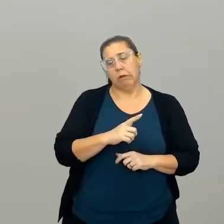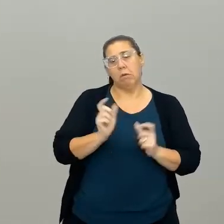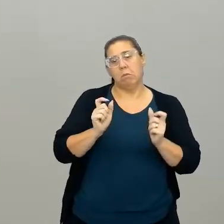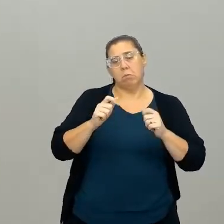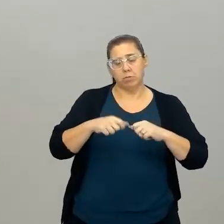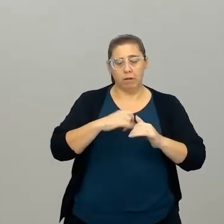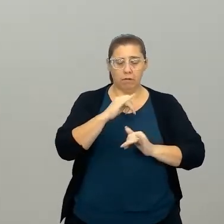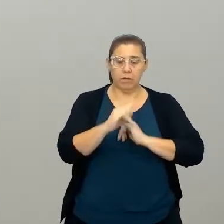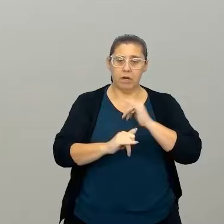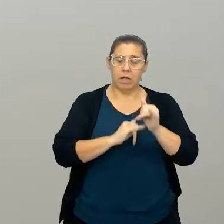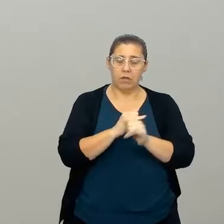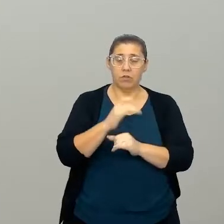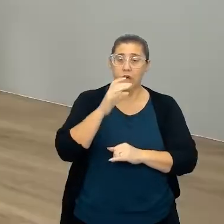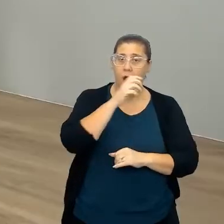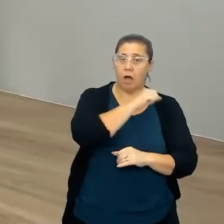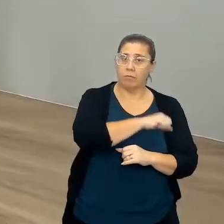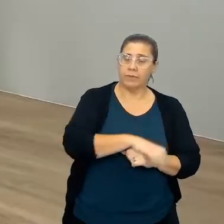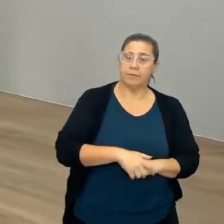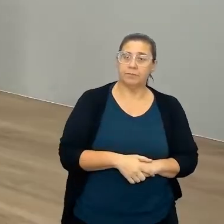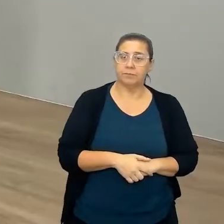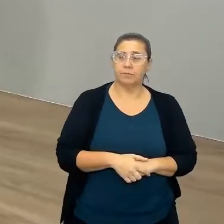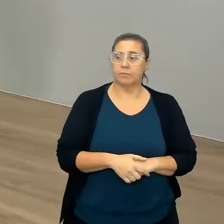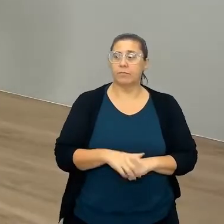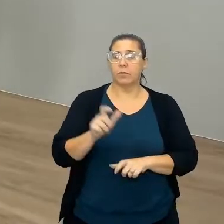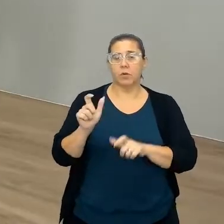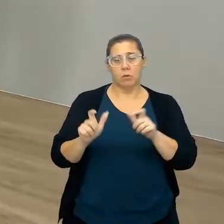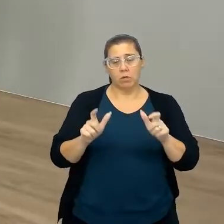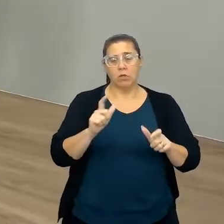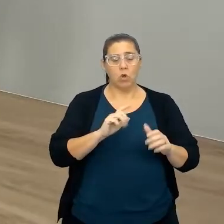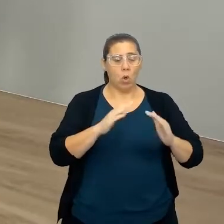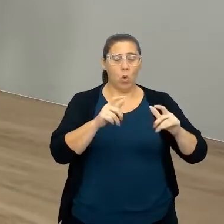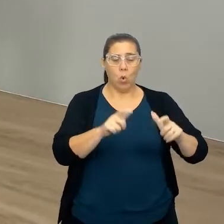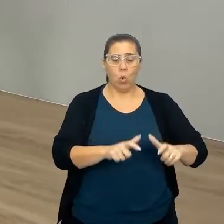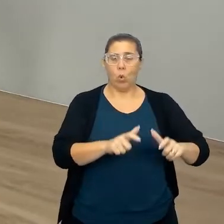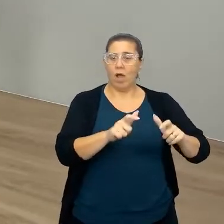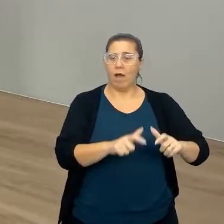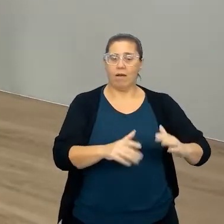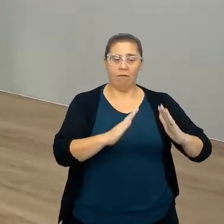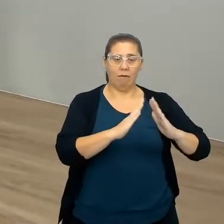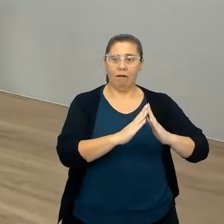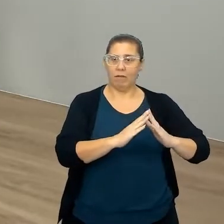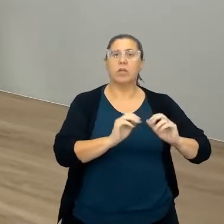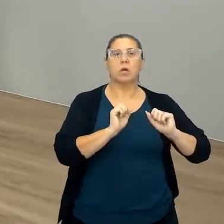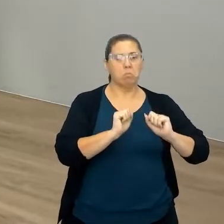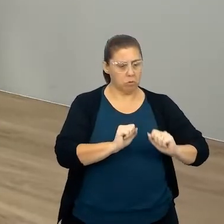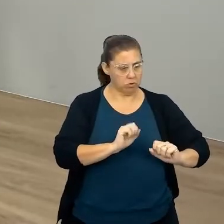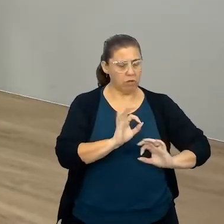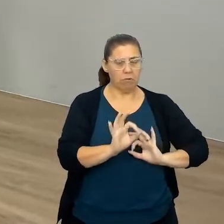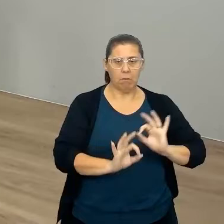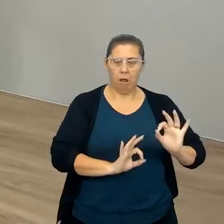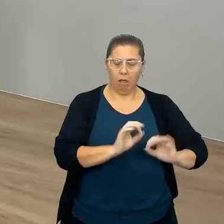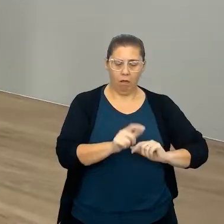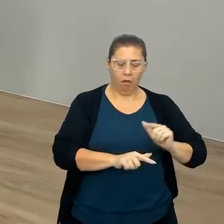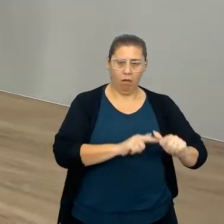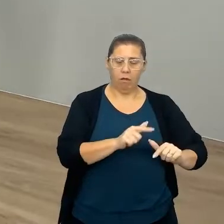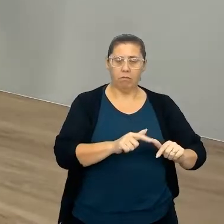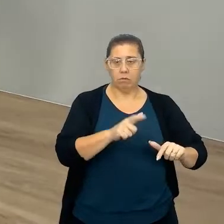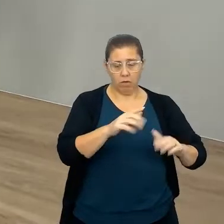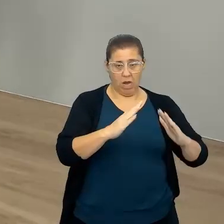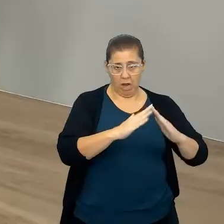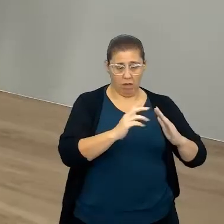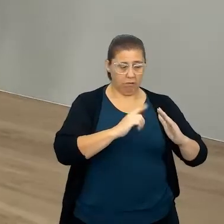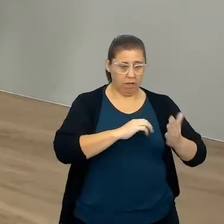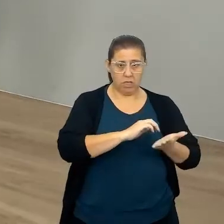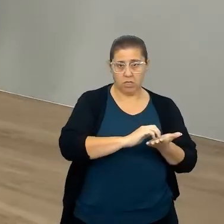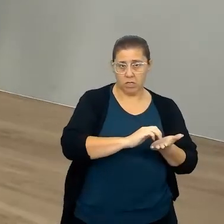ter uma internet rápida, por pessoas que tinham local na casa onde podiam exercer tudo isso. Então tem uma questão social,